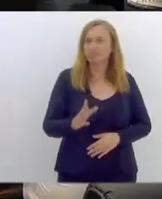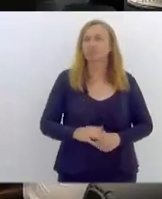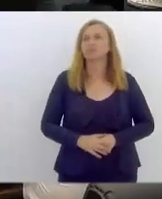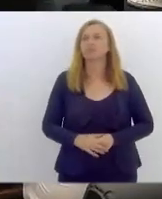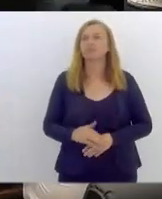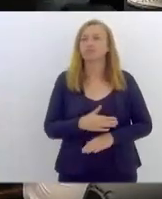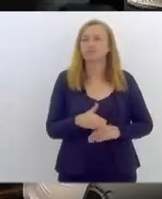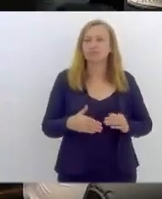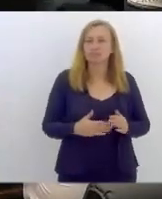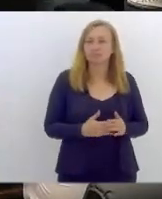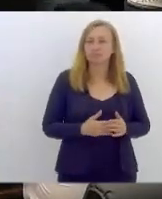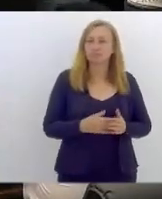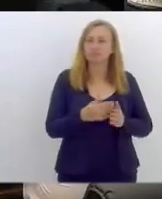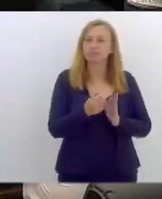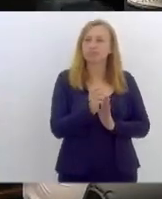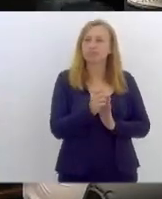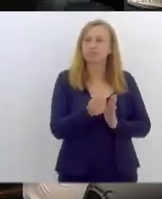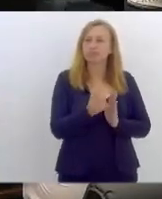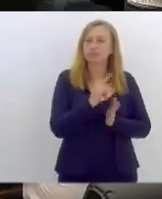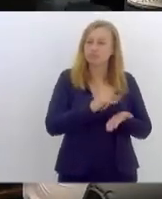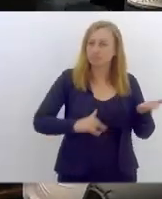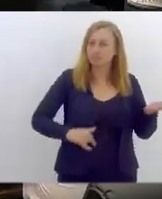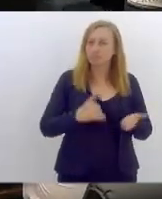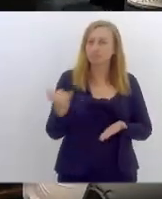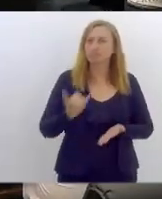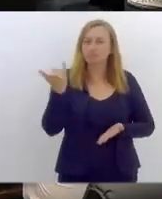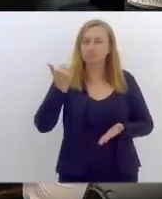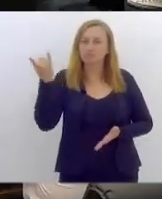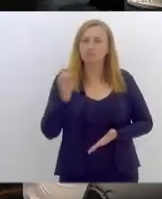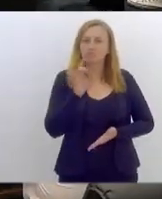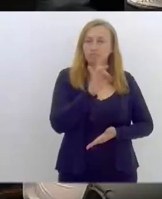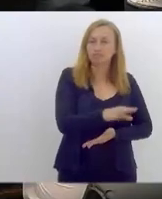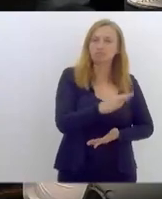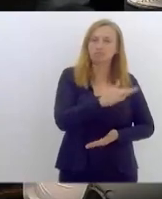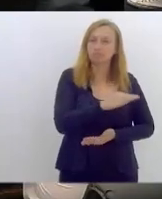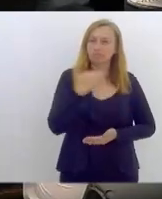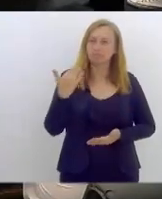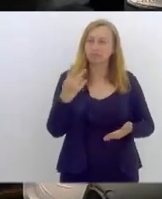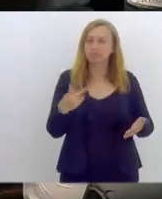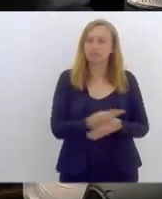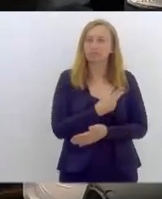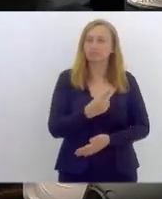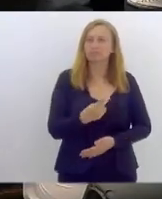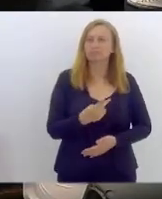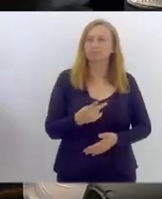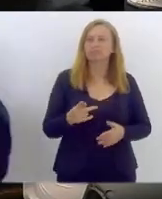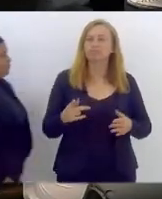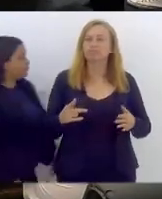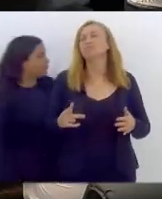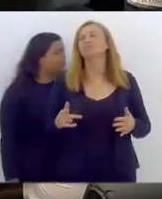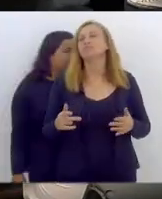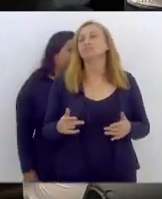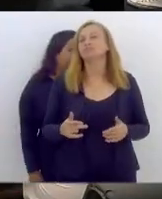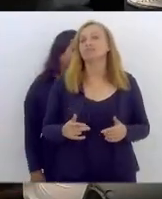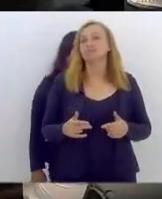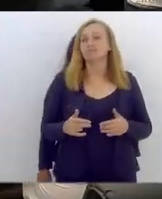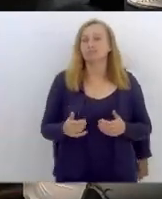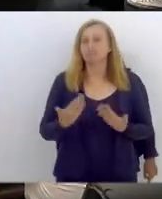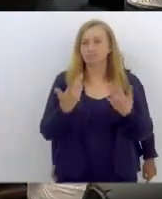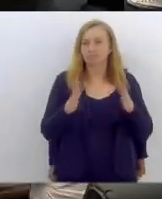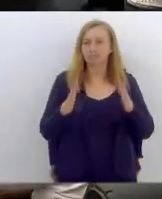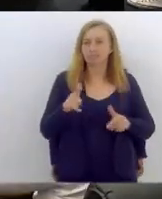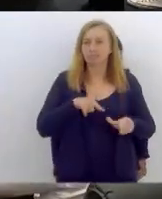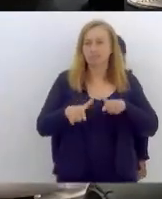inclusive, que fez um documento super importante diante da última chacina que teve no Complexo da Maré. Parabéns pelo trabalho de